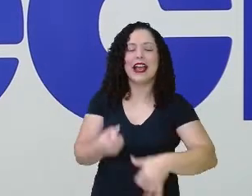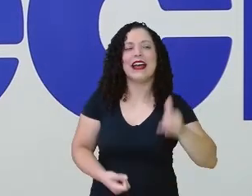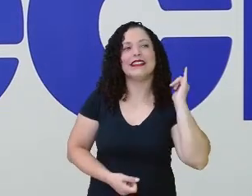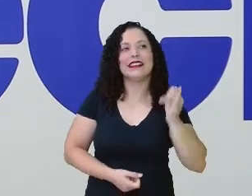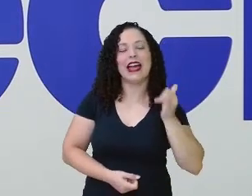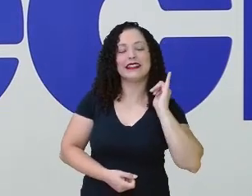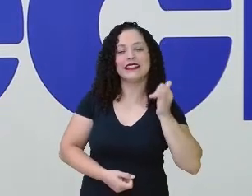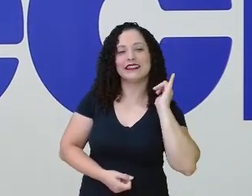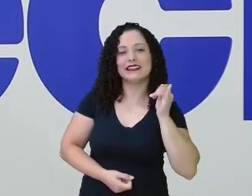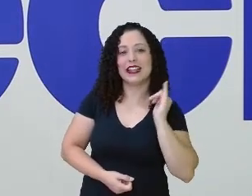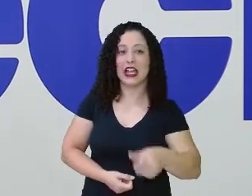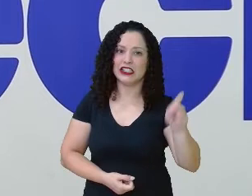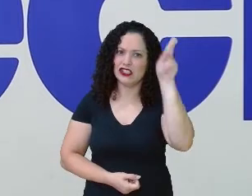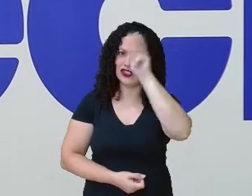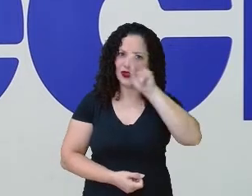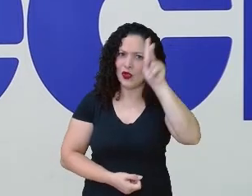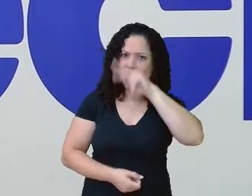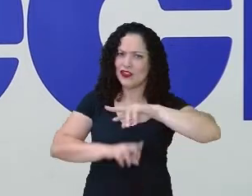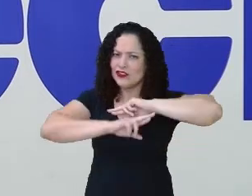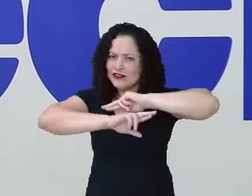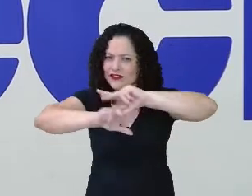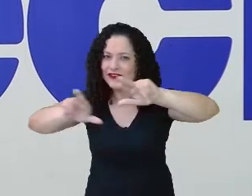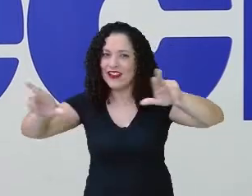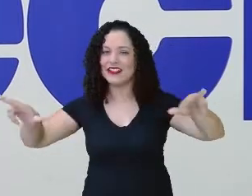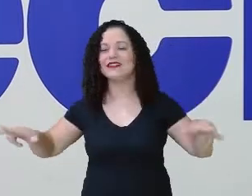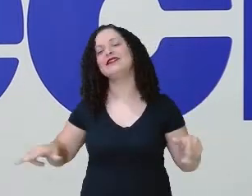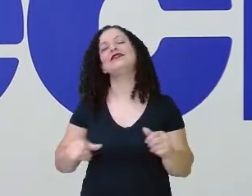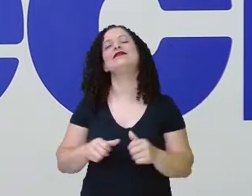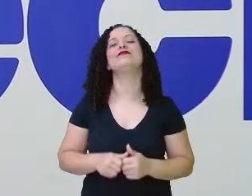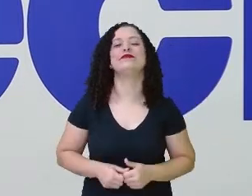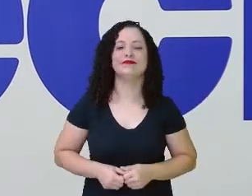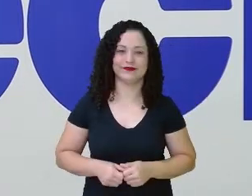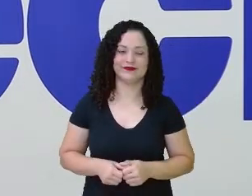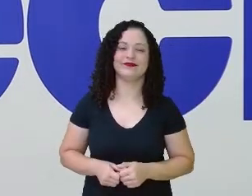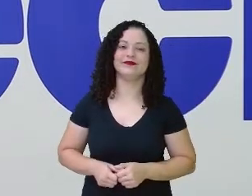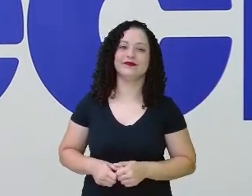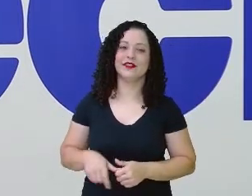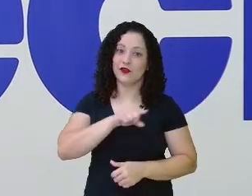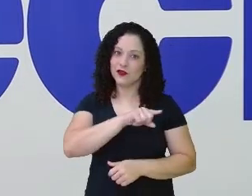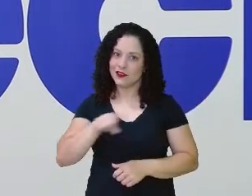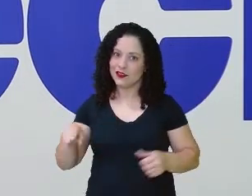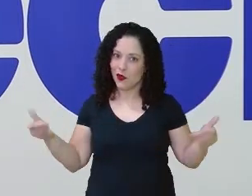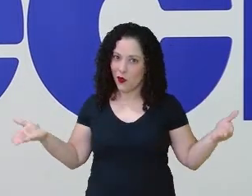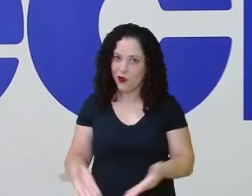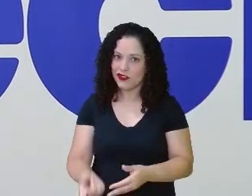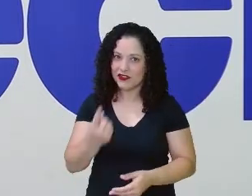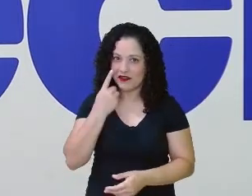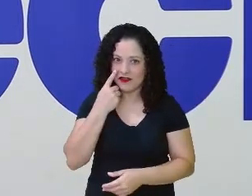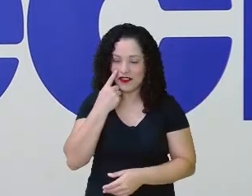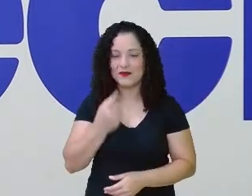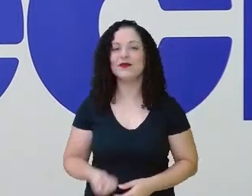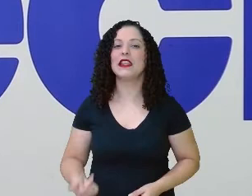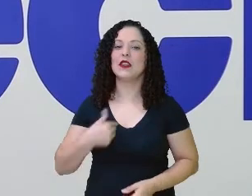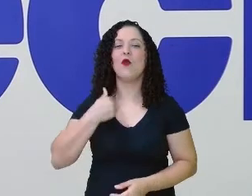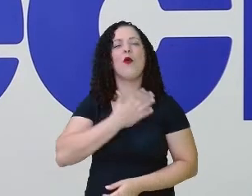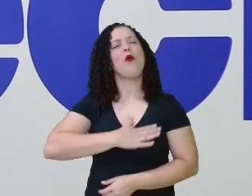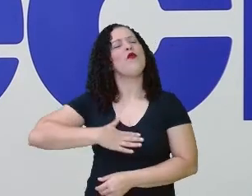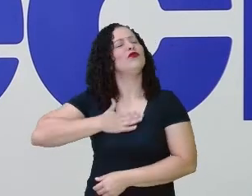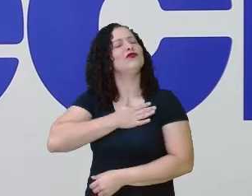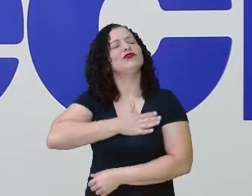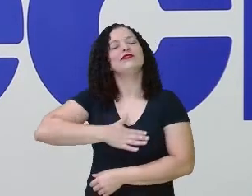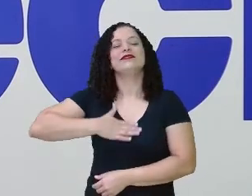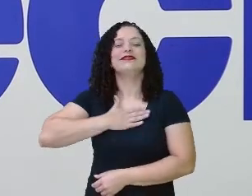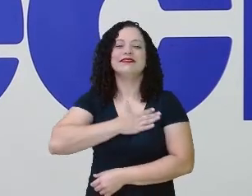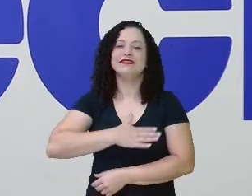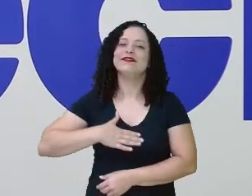contados muitos contos tradicionais, que vocês vão ver hoje, Eu gostava muito. Mas gosta de contar